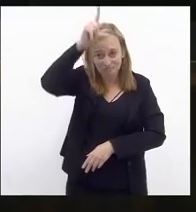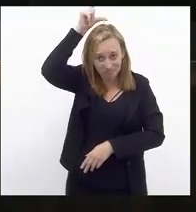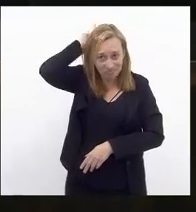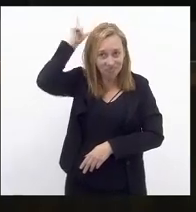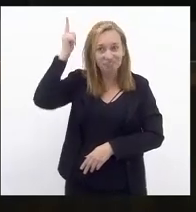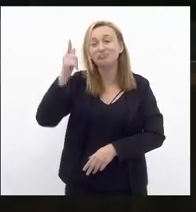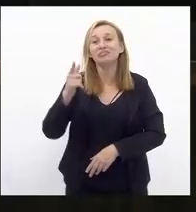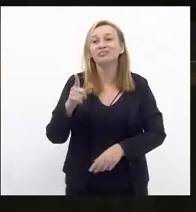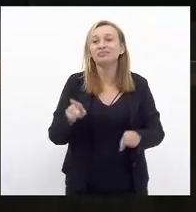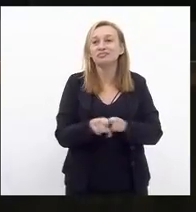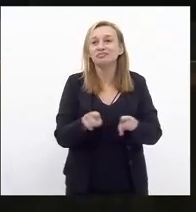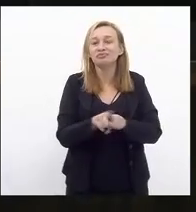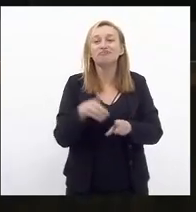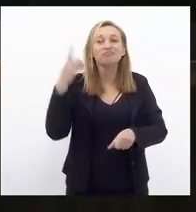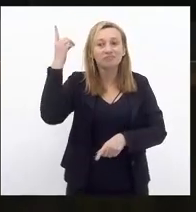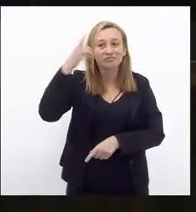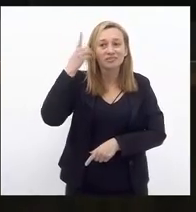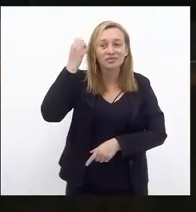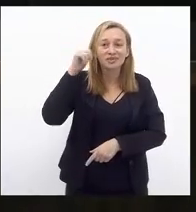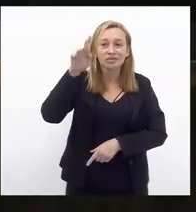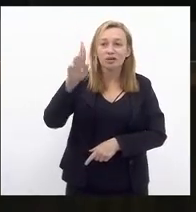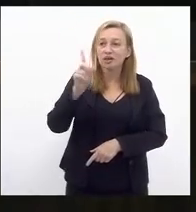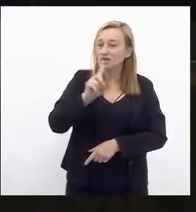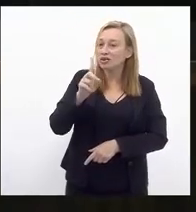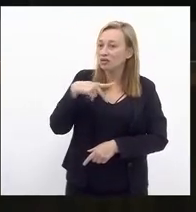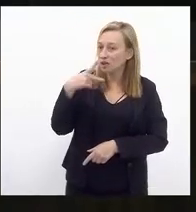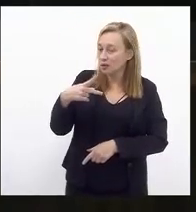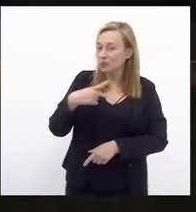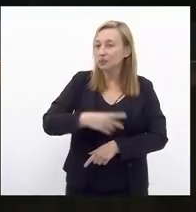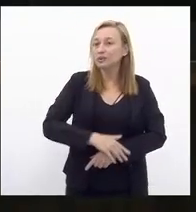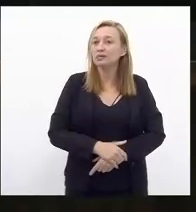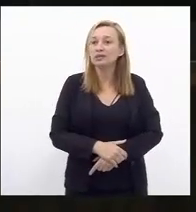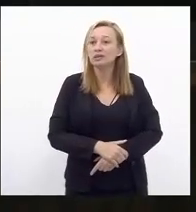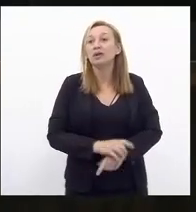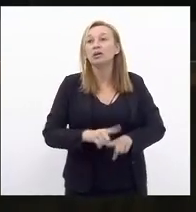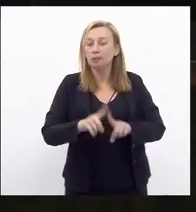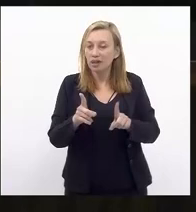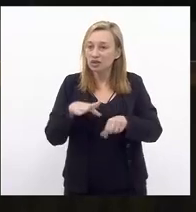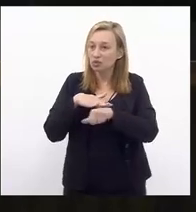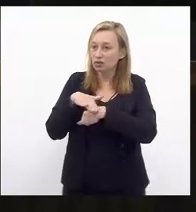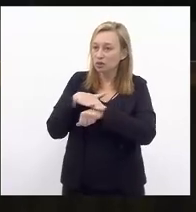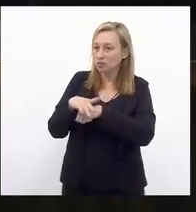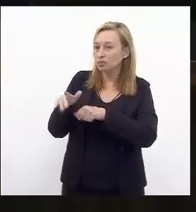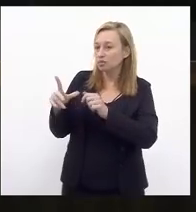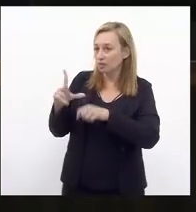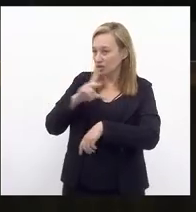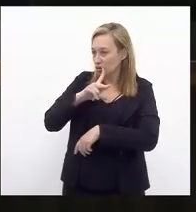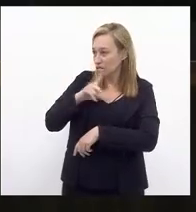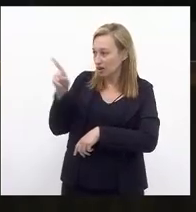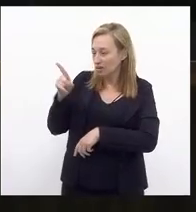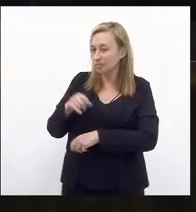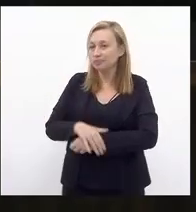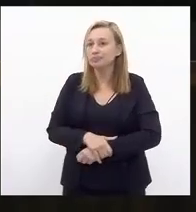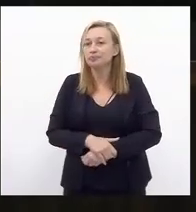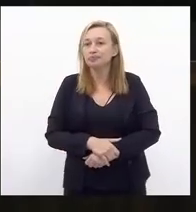Paulo EA do deputado Elmar que não falou no microfone de a parte mais conversou comigo ali